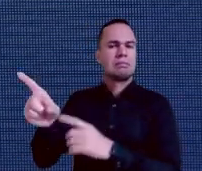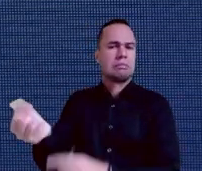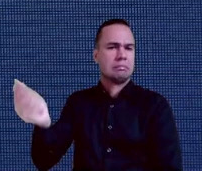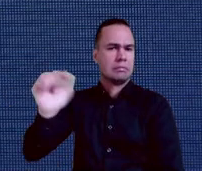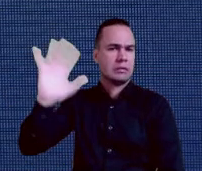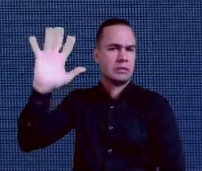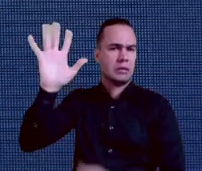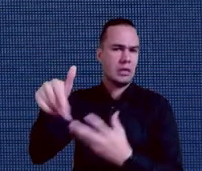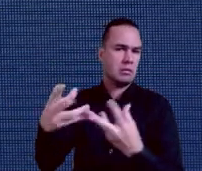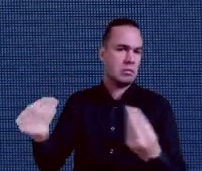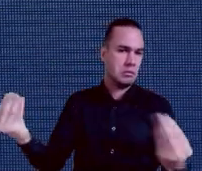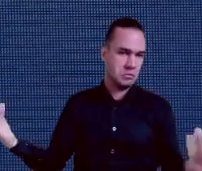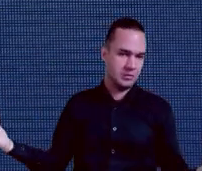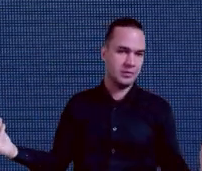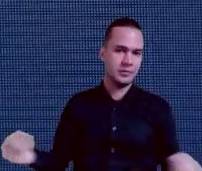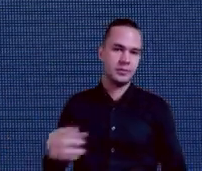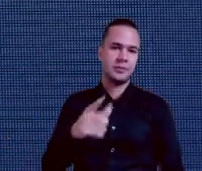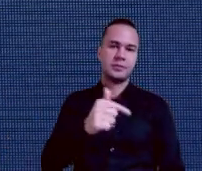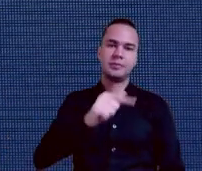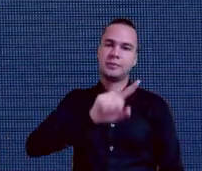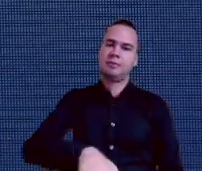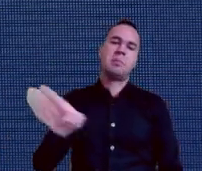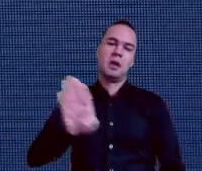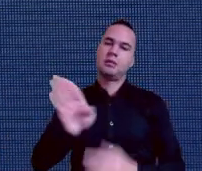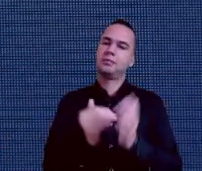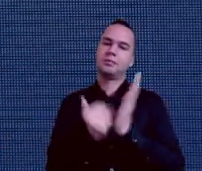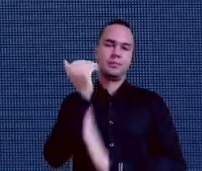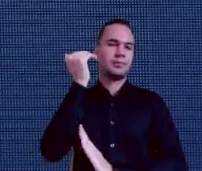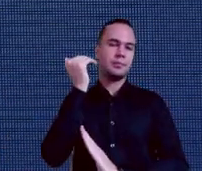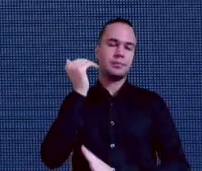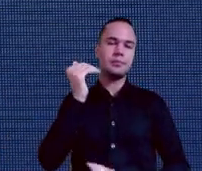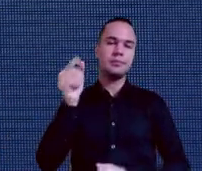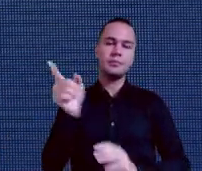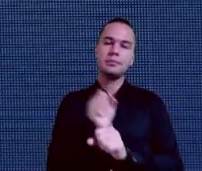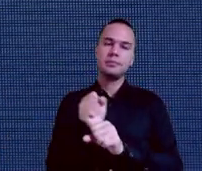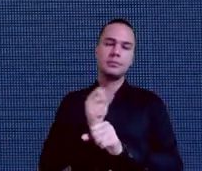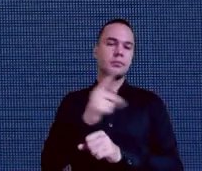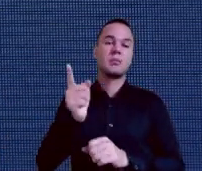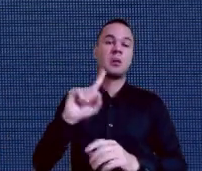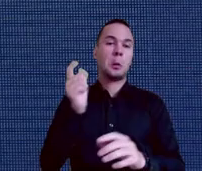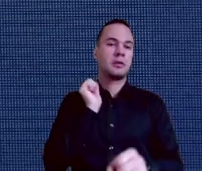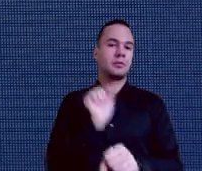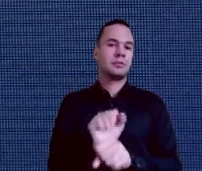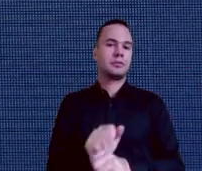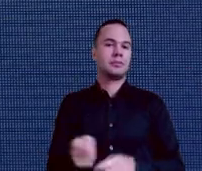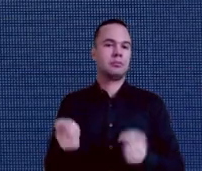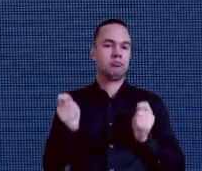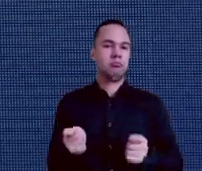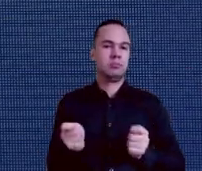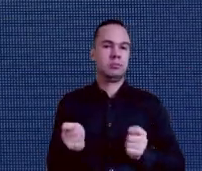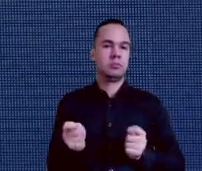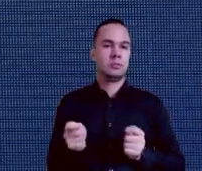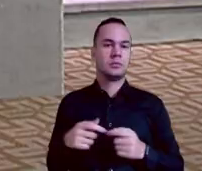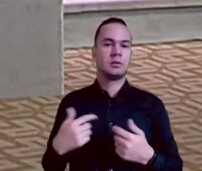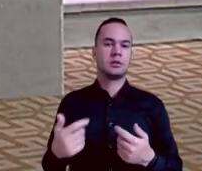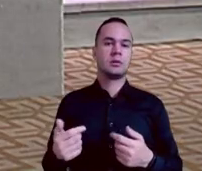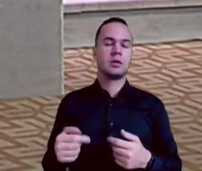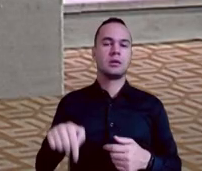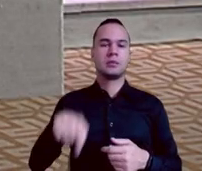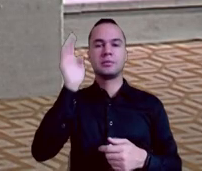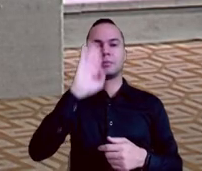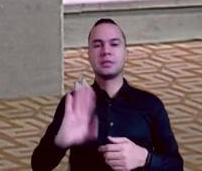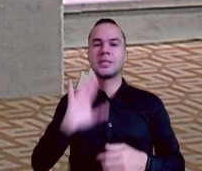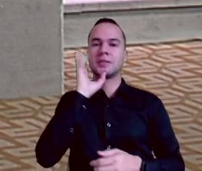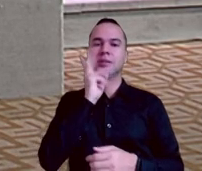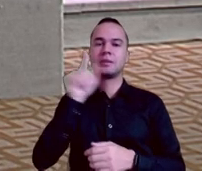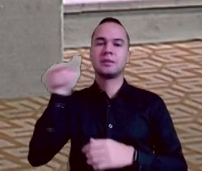e esse fundo esses Fundos nos últimos dois anos não investiram eles seguraram a gente tem um delay de reação do mercado brasileiro em relação ao americano